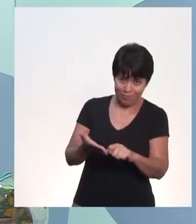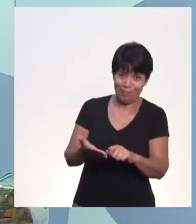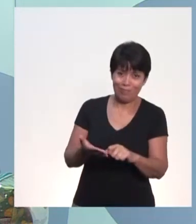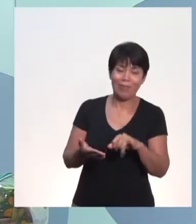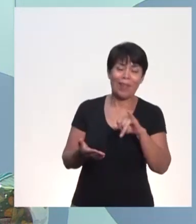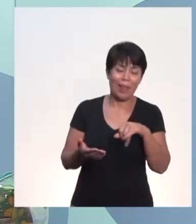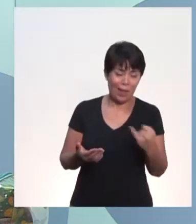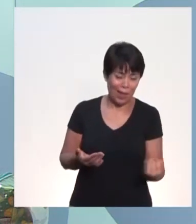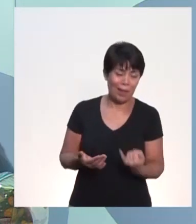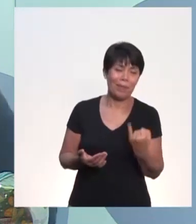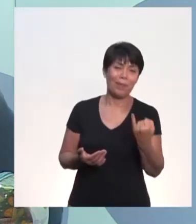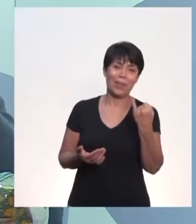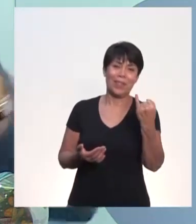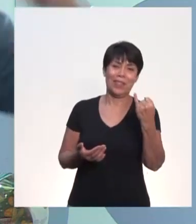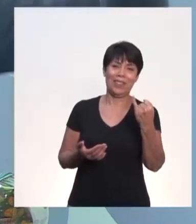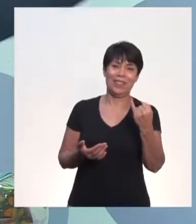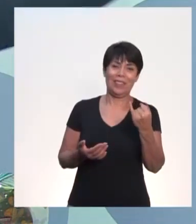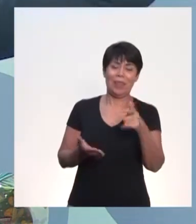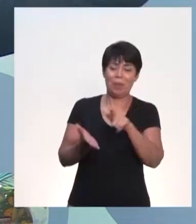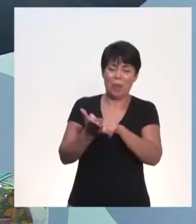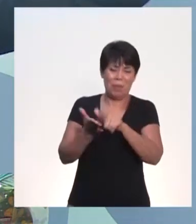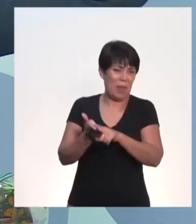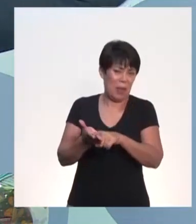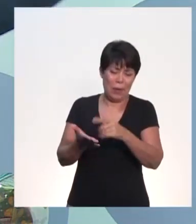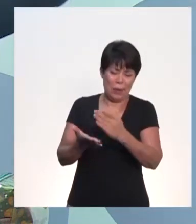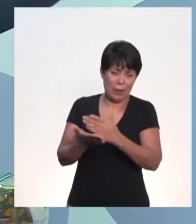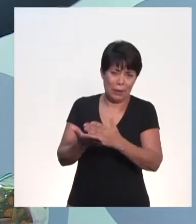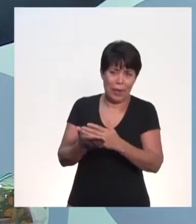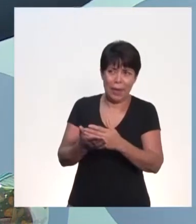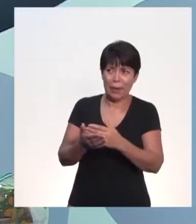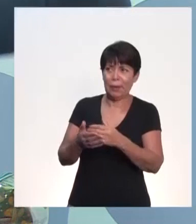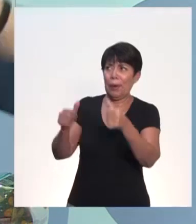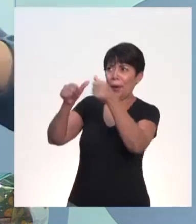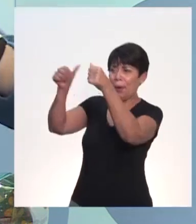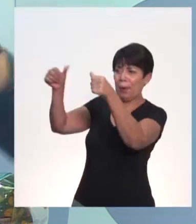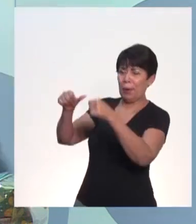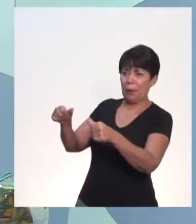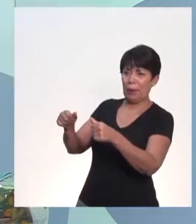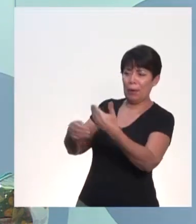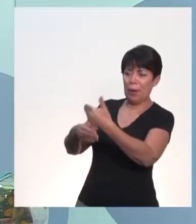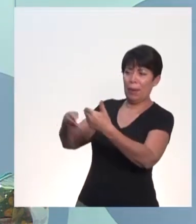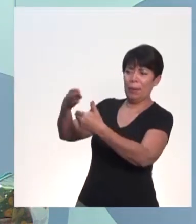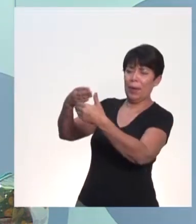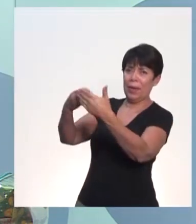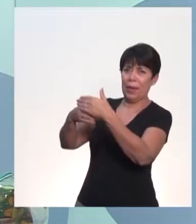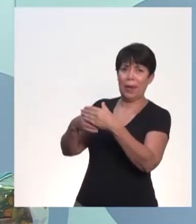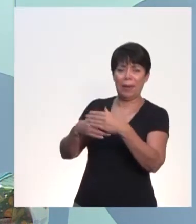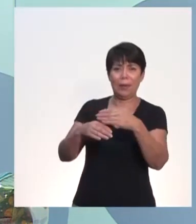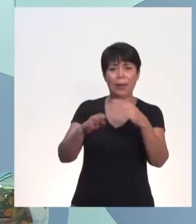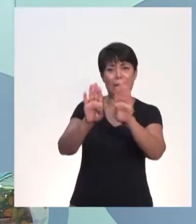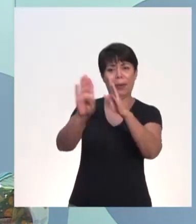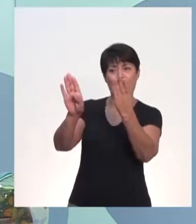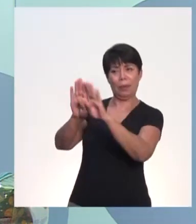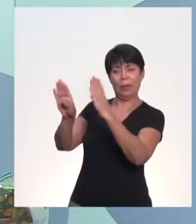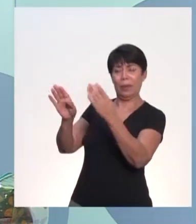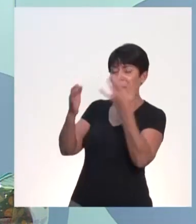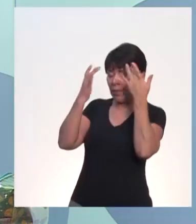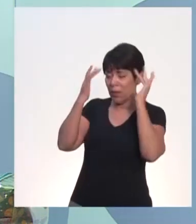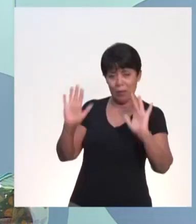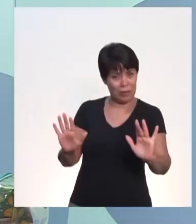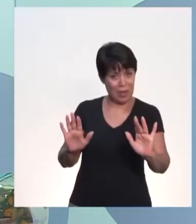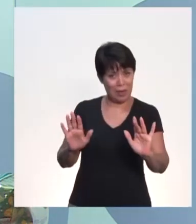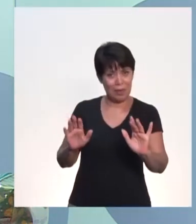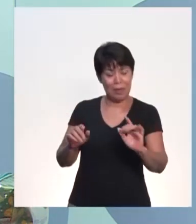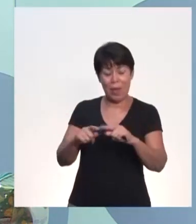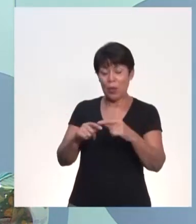marca no caderno, marca numa folha, coloca colado na parede do quarto, no armário, algum lugar visível, qual